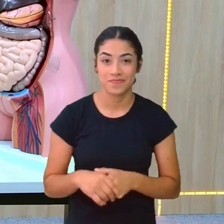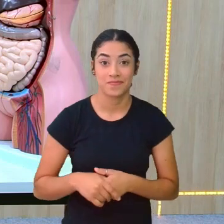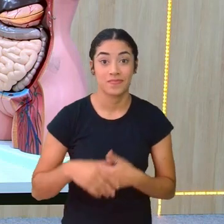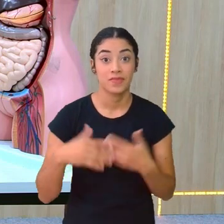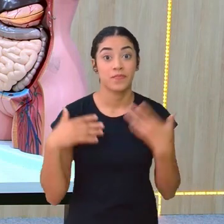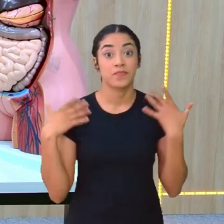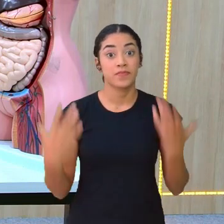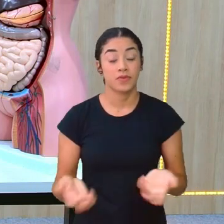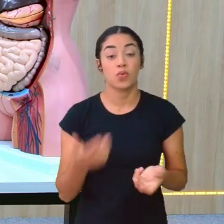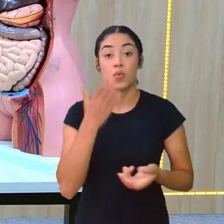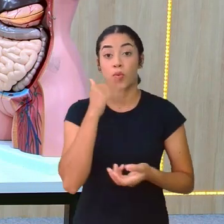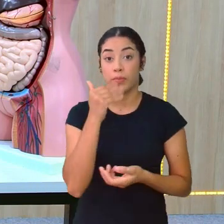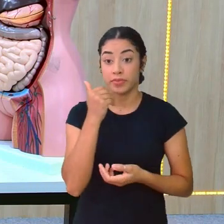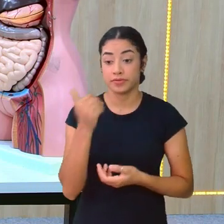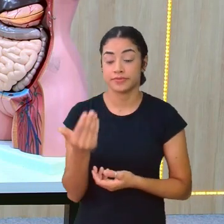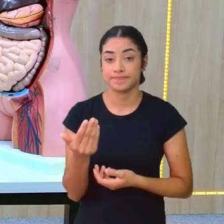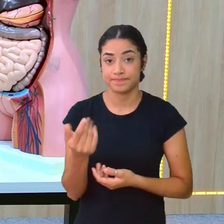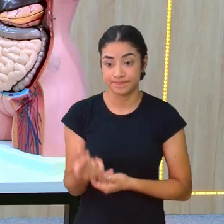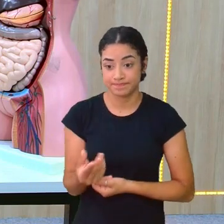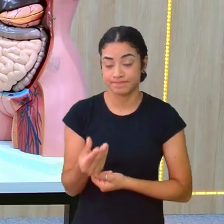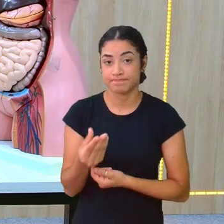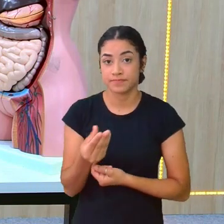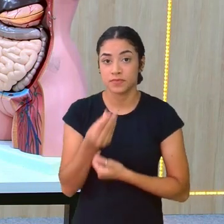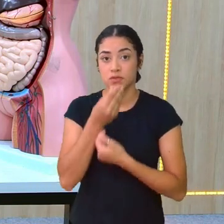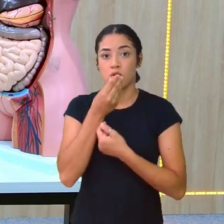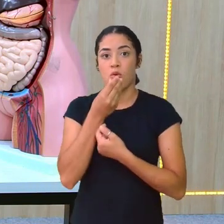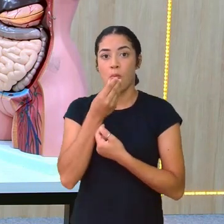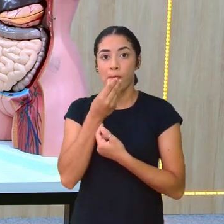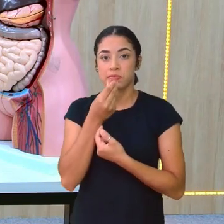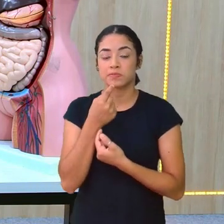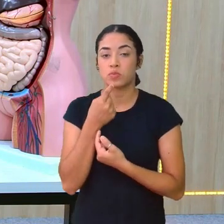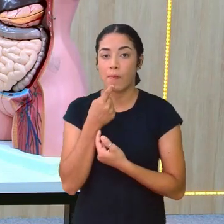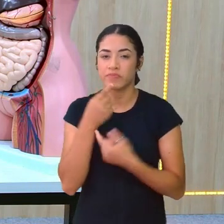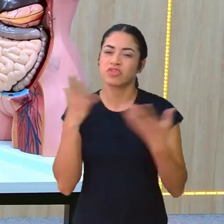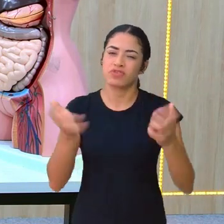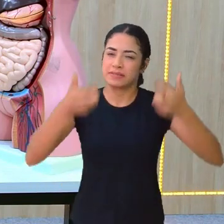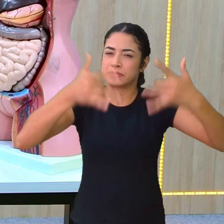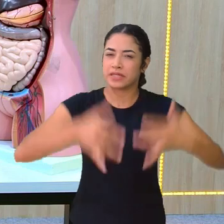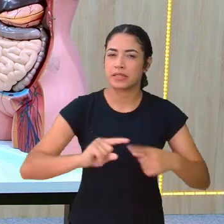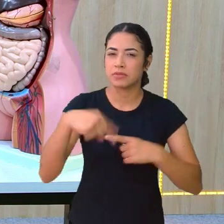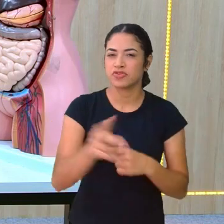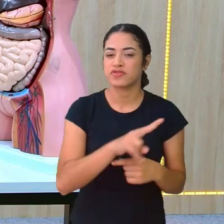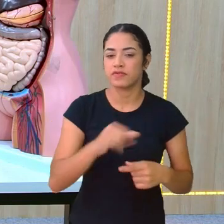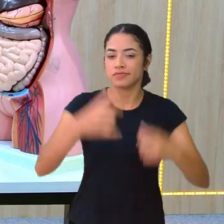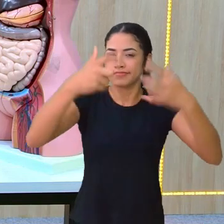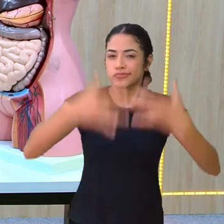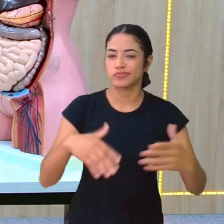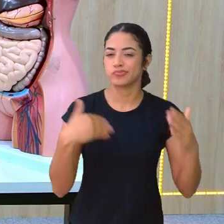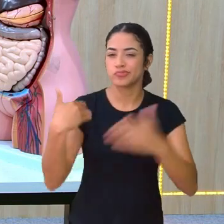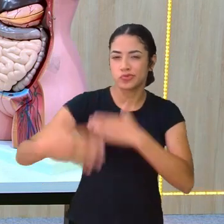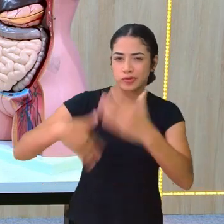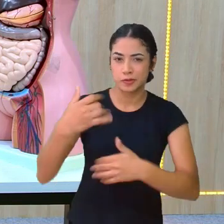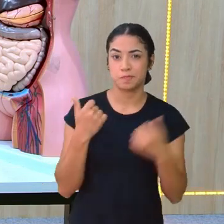ele é colocado na boca, né? Como eu já disse, daqui a pouco a gente ainda vai falar sobre esse processo, cada um deles. Depois ele vai para